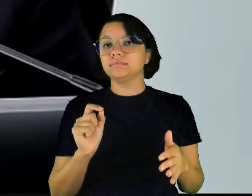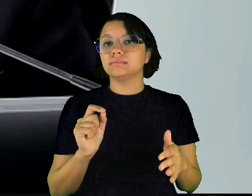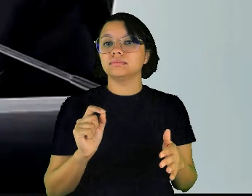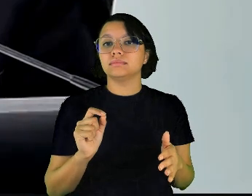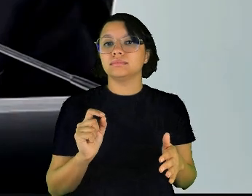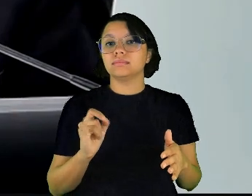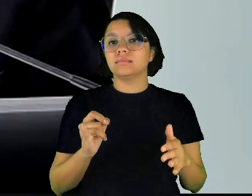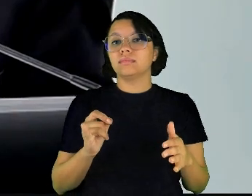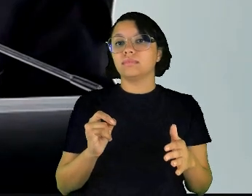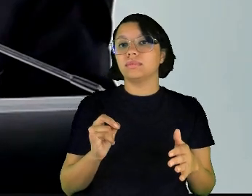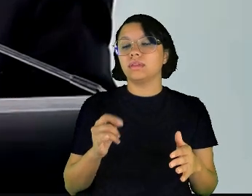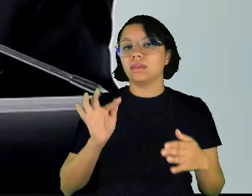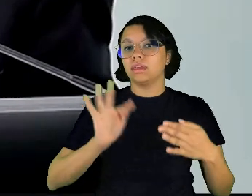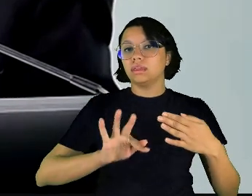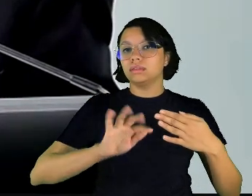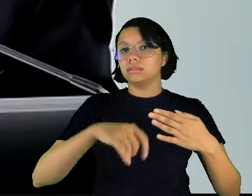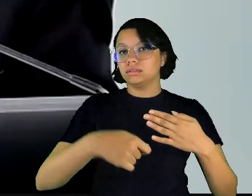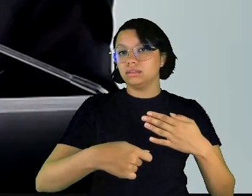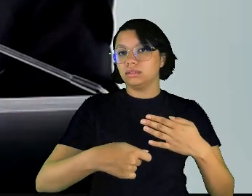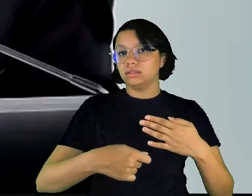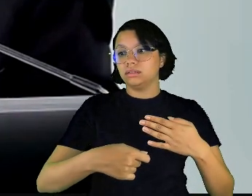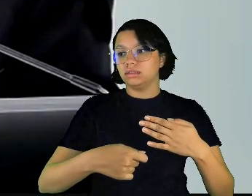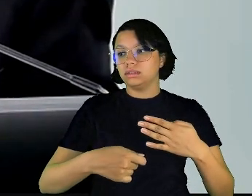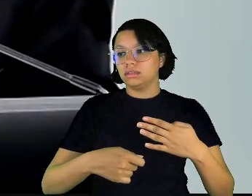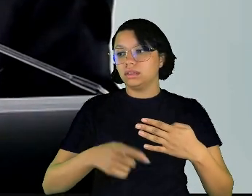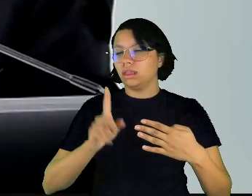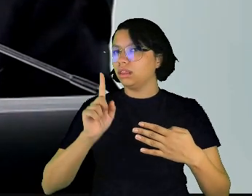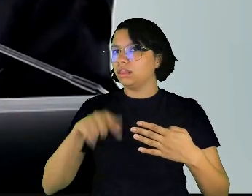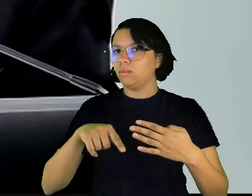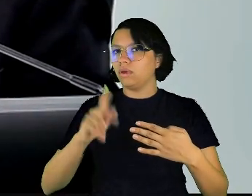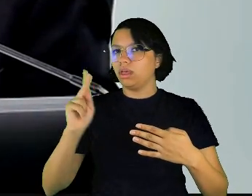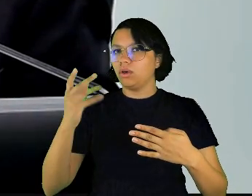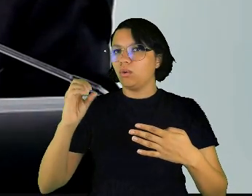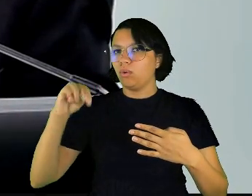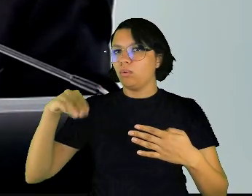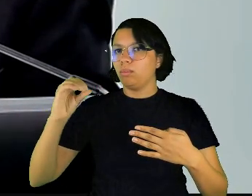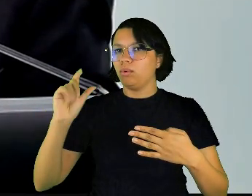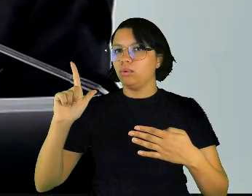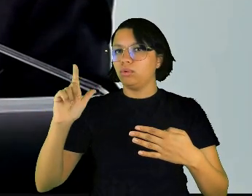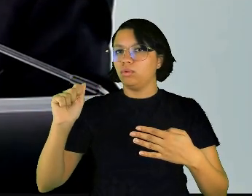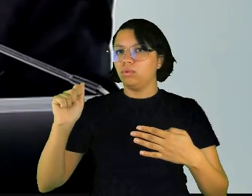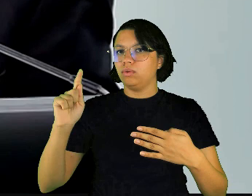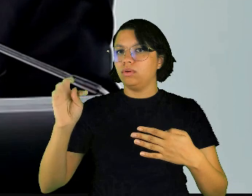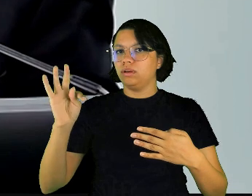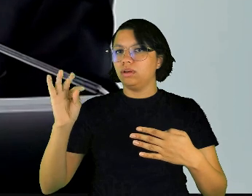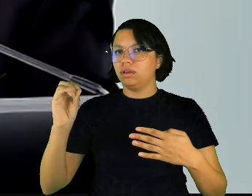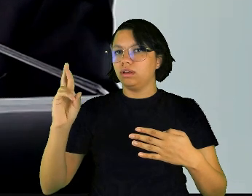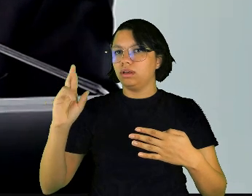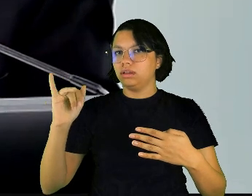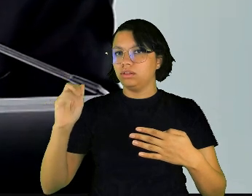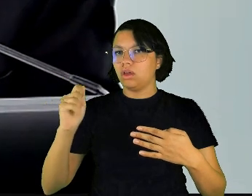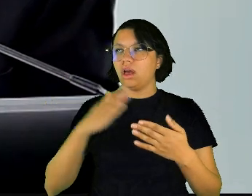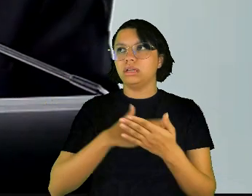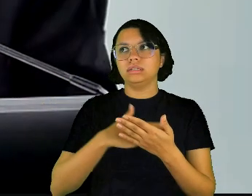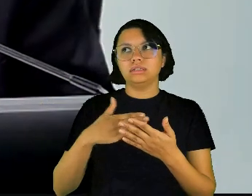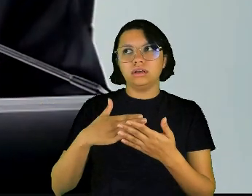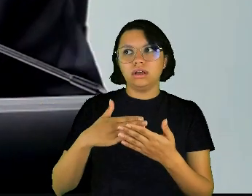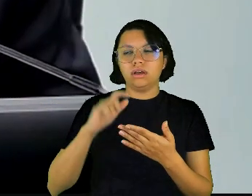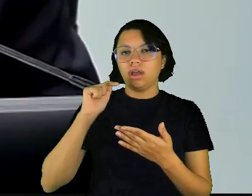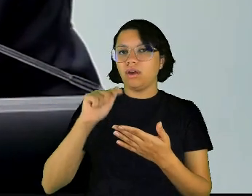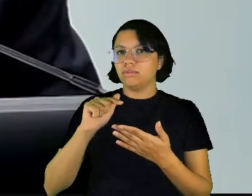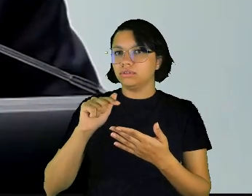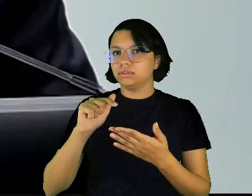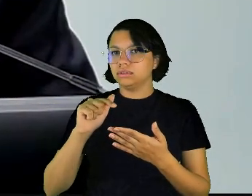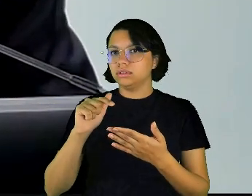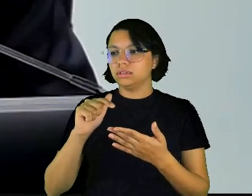se a sentença ela não é homologatória, inicialmente você não